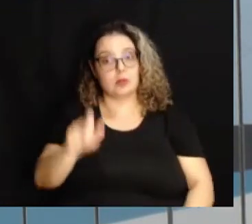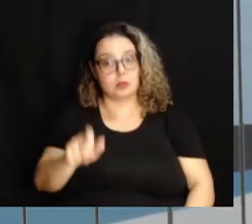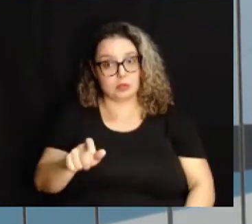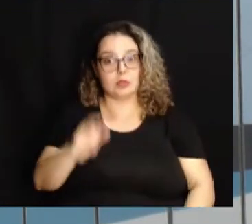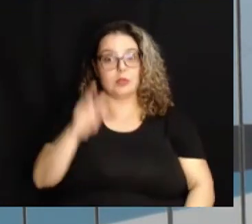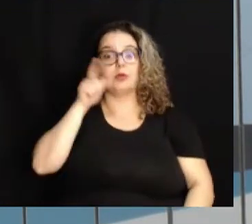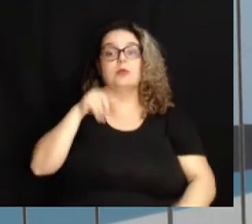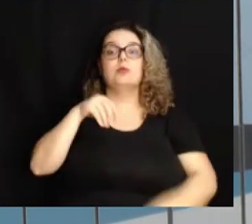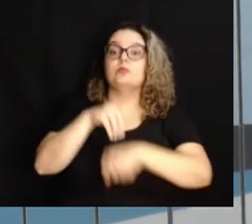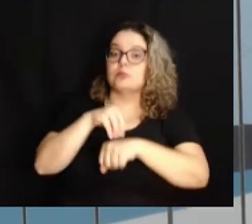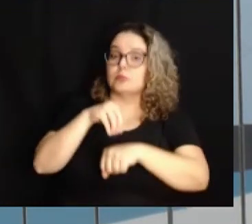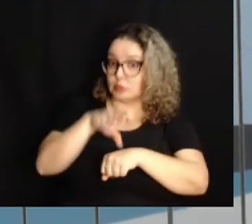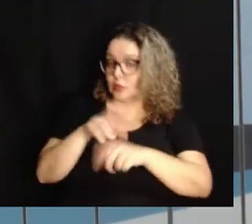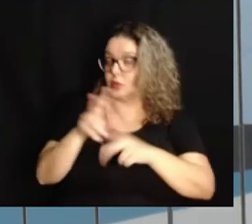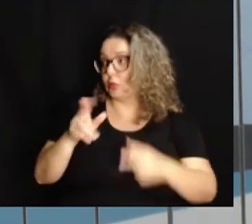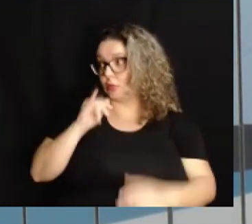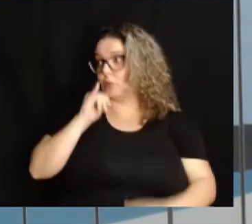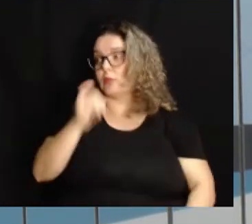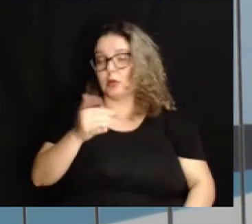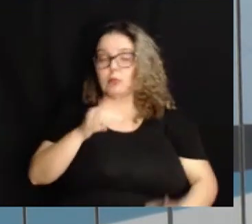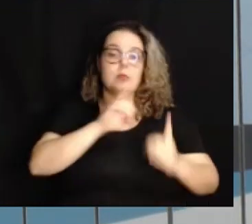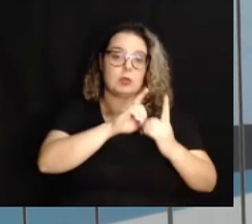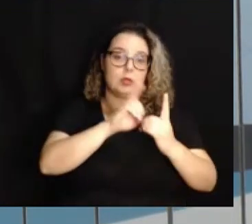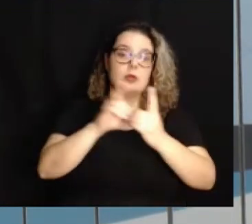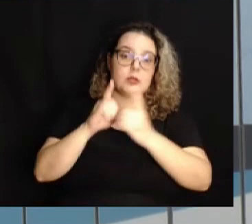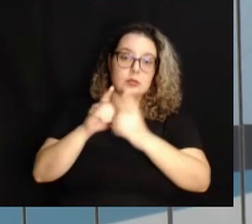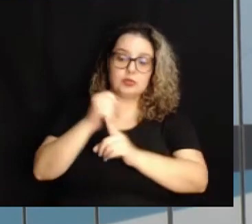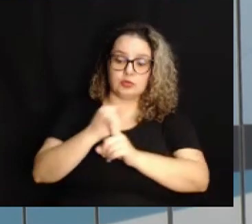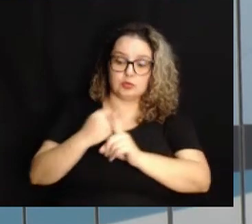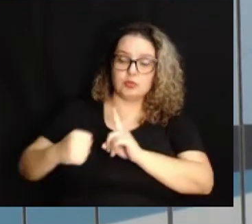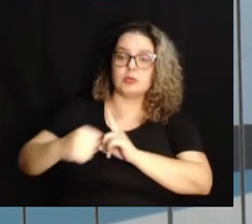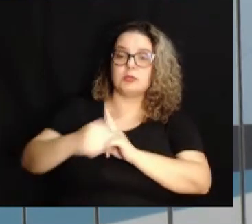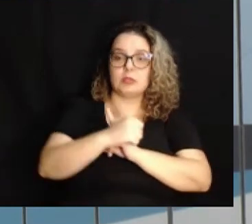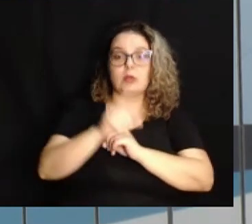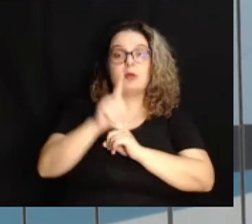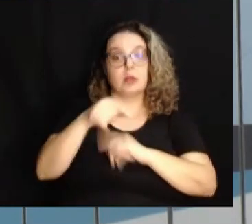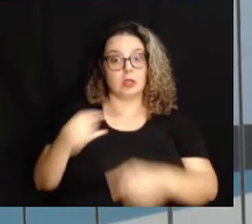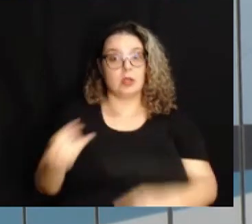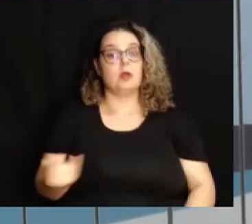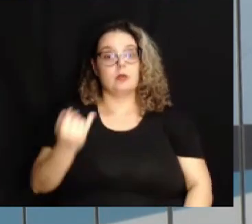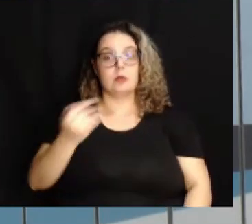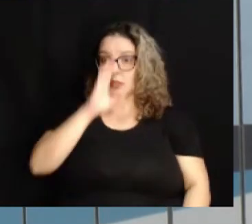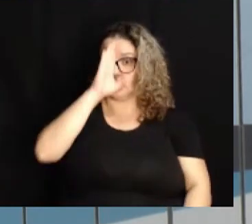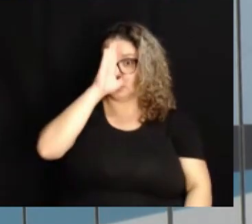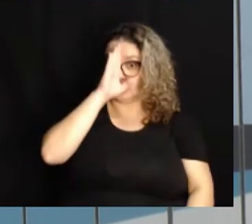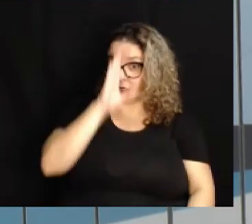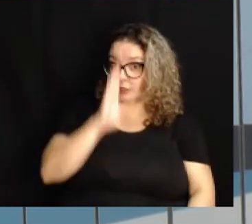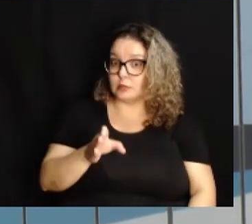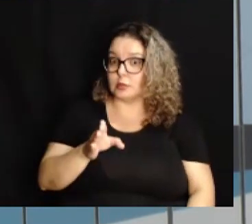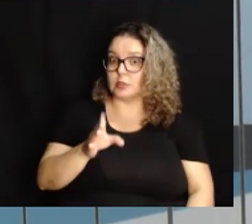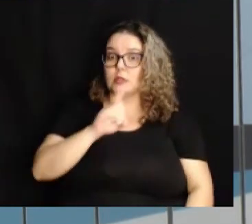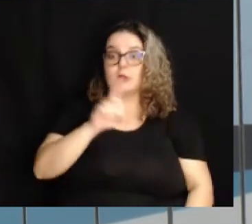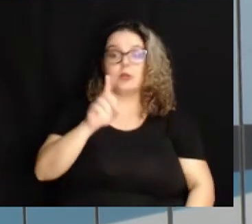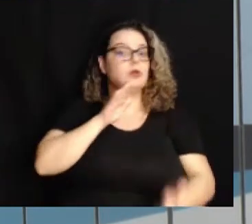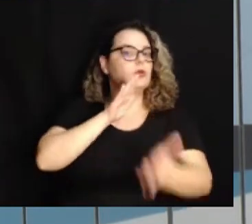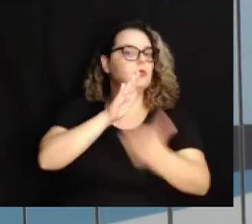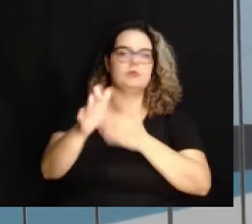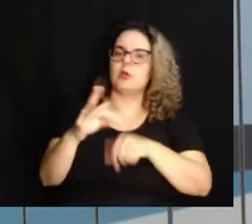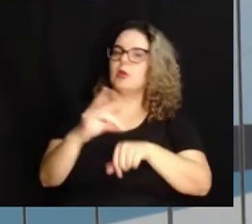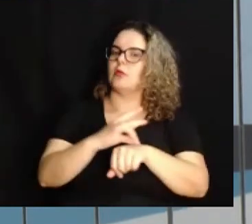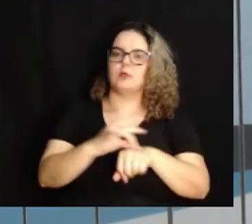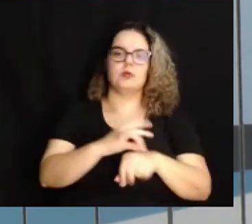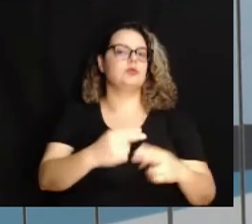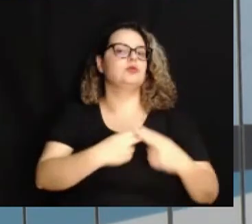falei, para esses atendimentos sociais, que é muito importante, e principalmente não fujam do luto, porque o luto é justamente